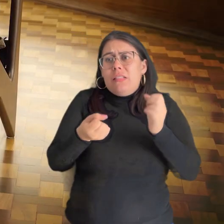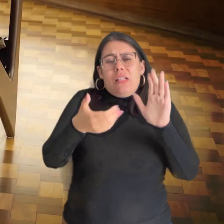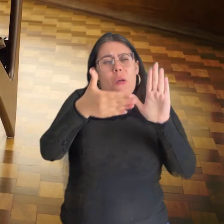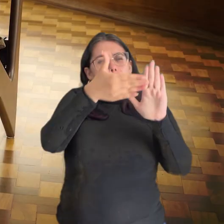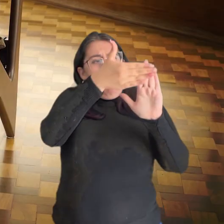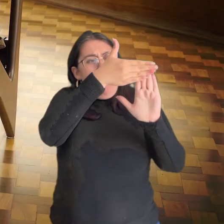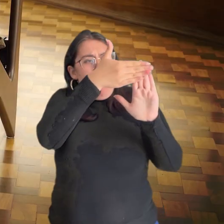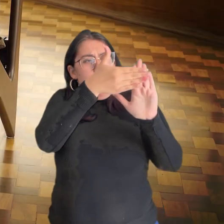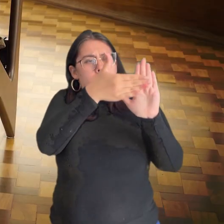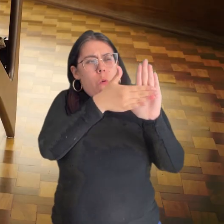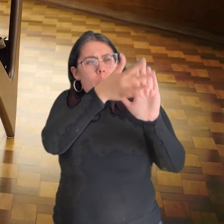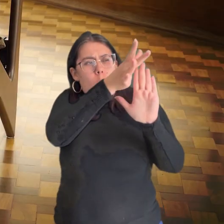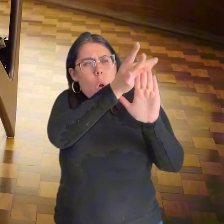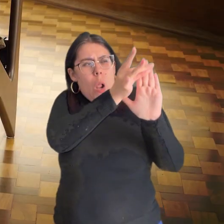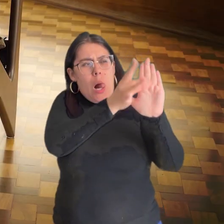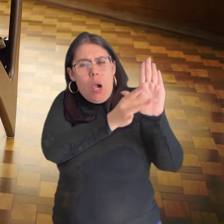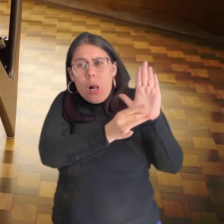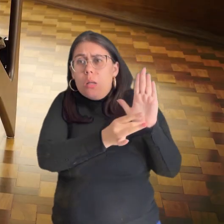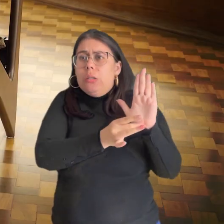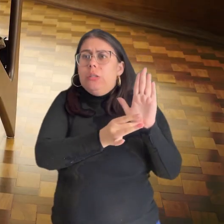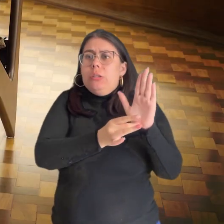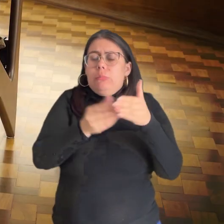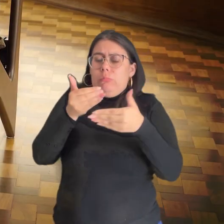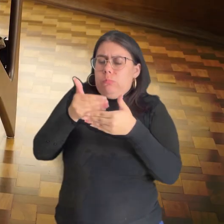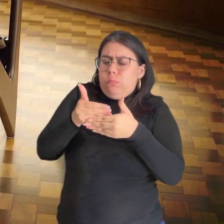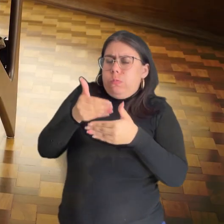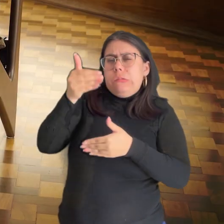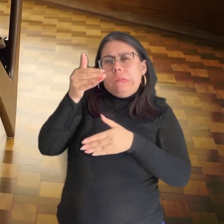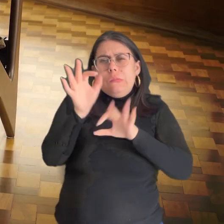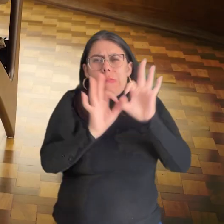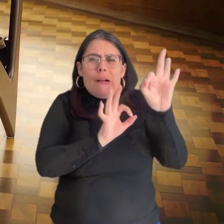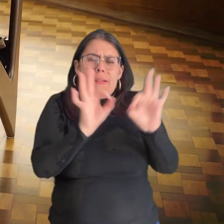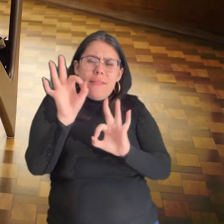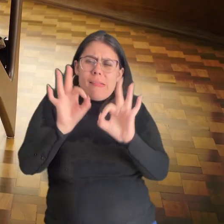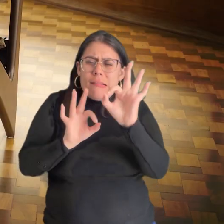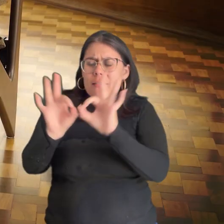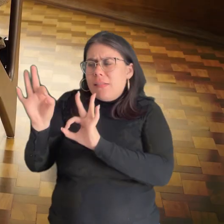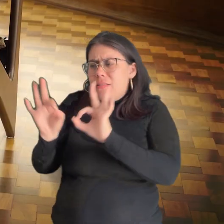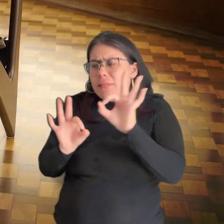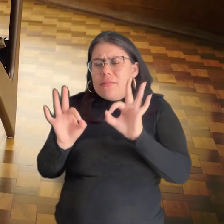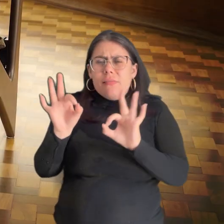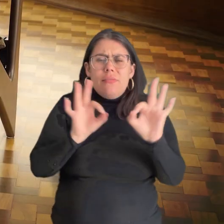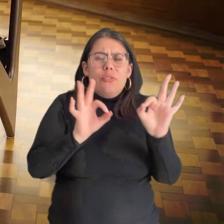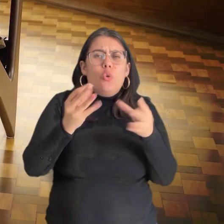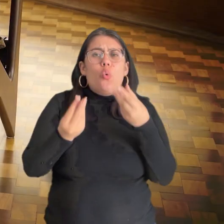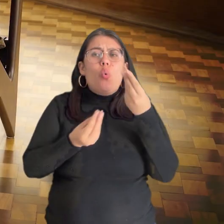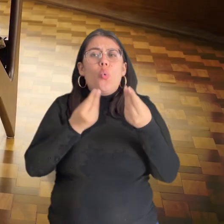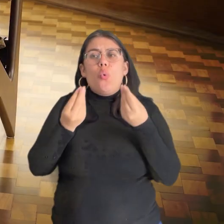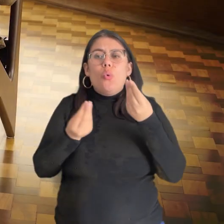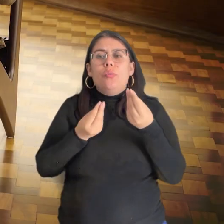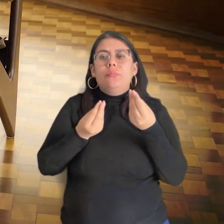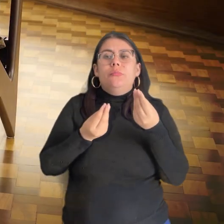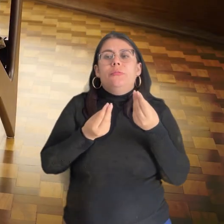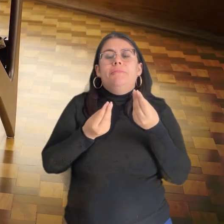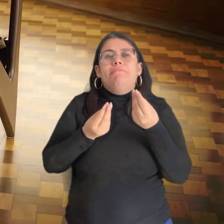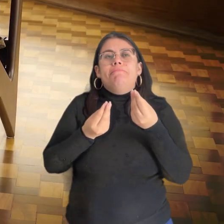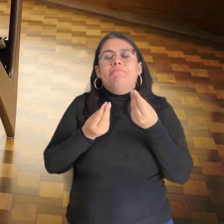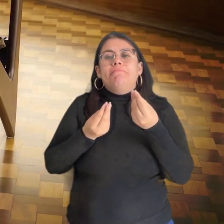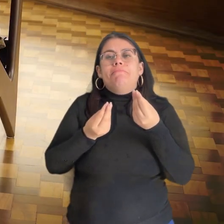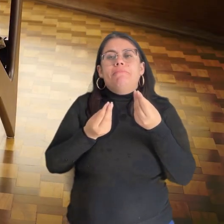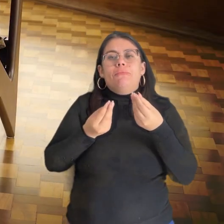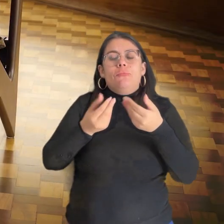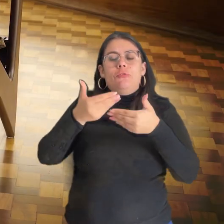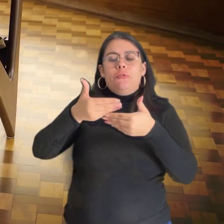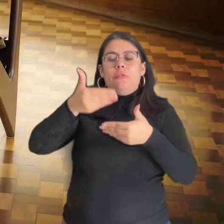parede, apoiadas, e com isso recalculado o que é absorção, o que é reflexão, o que